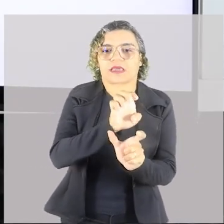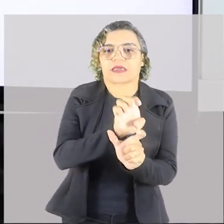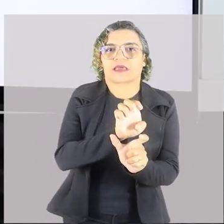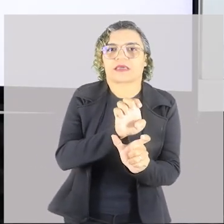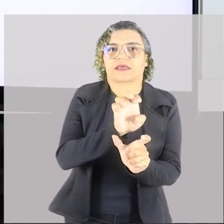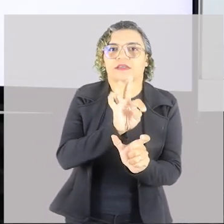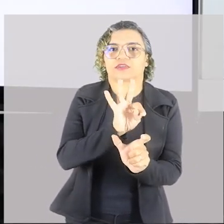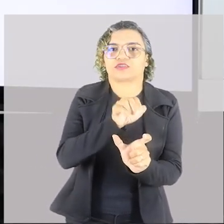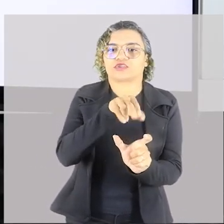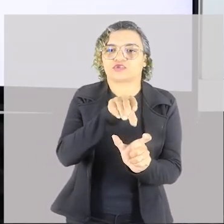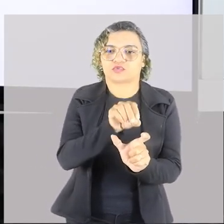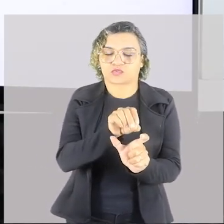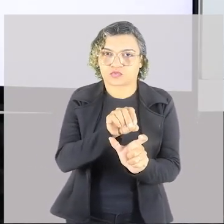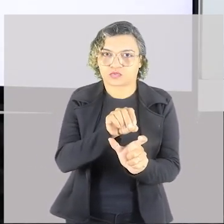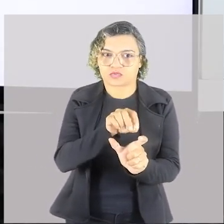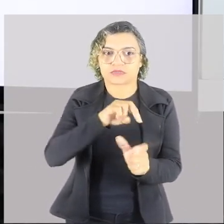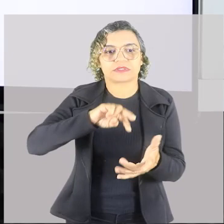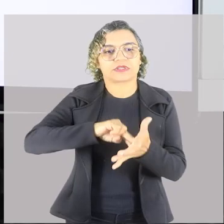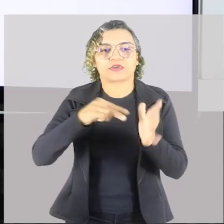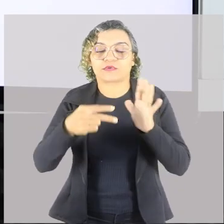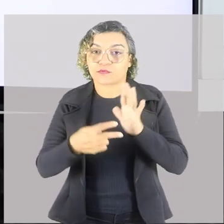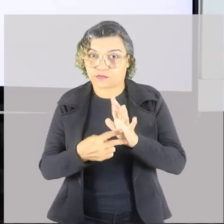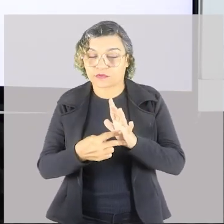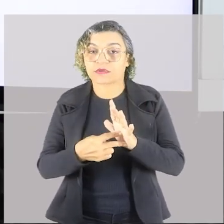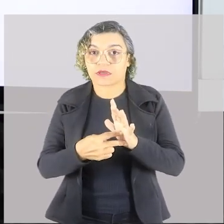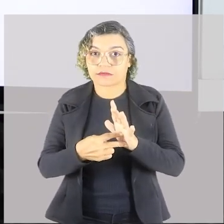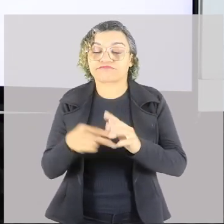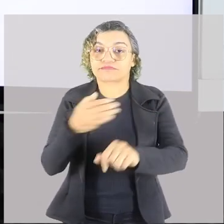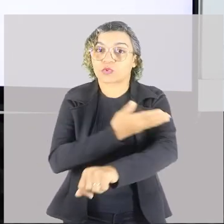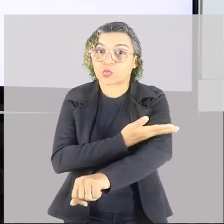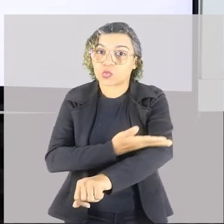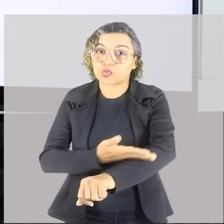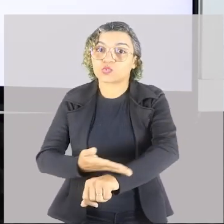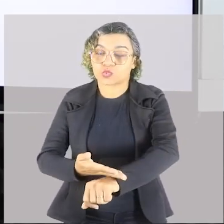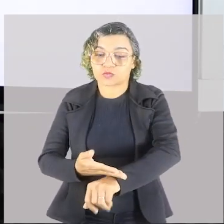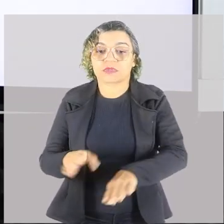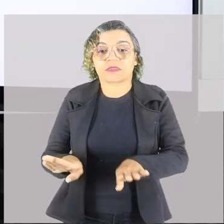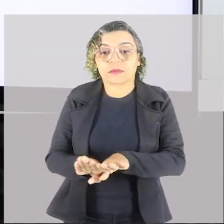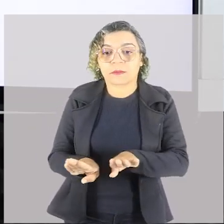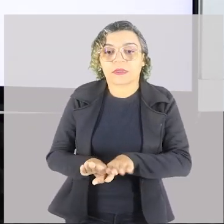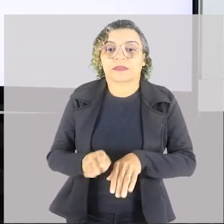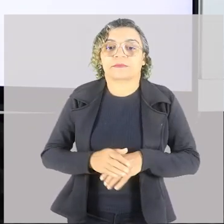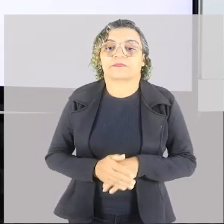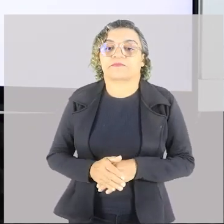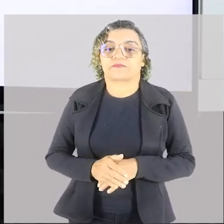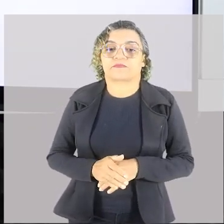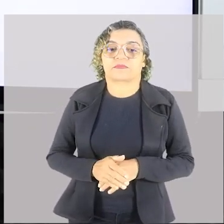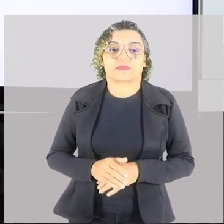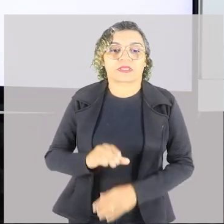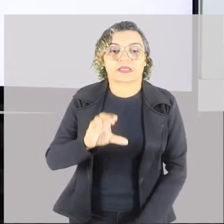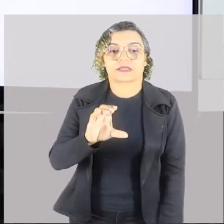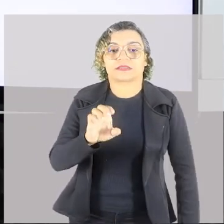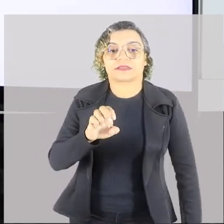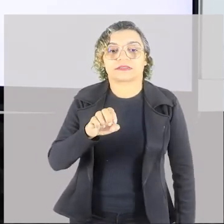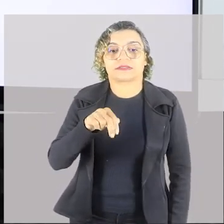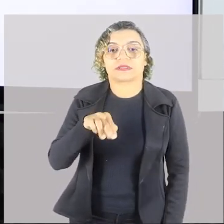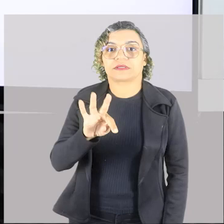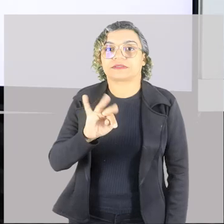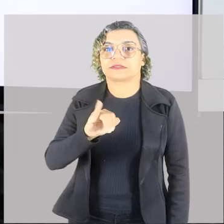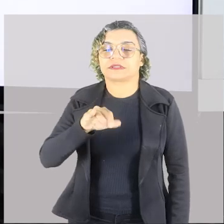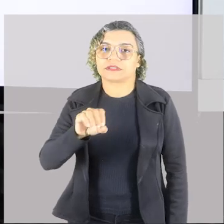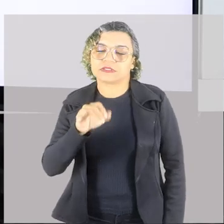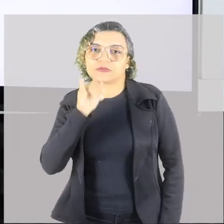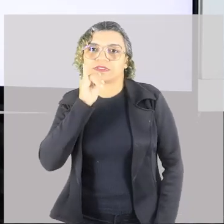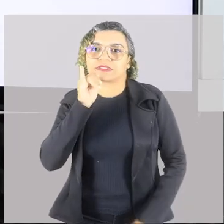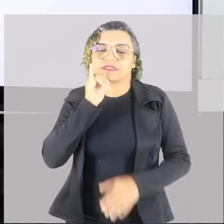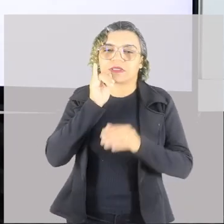que significa semelhança de hábitos, costumes e cultura, e centrismo, né? Que é a posição que coloca algo como centro,